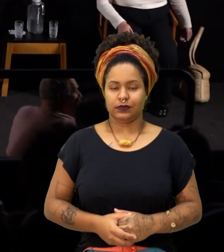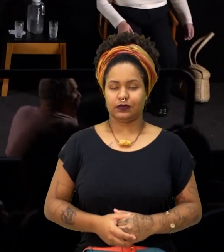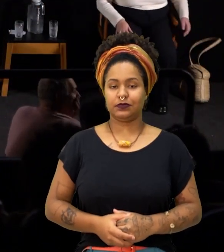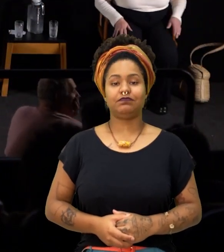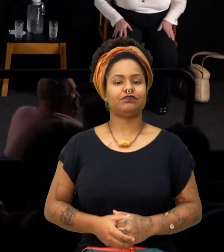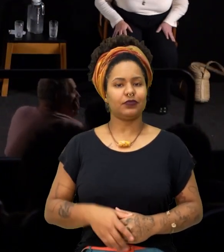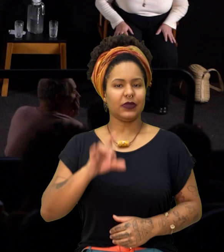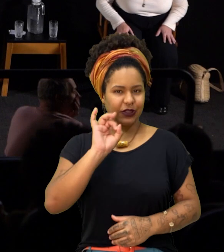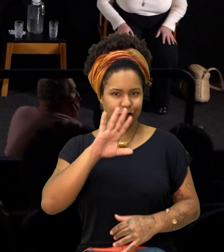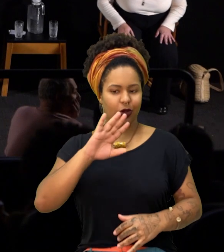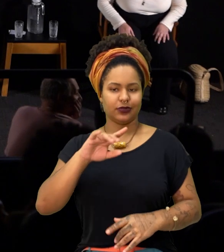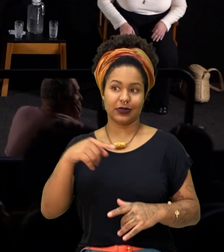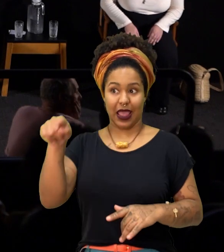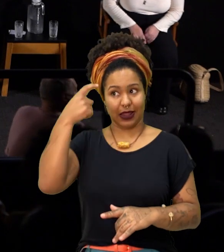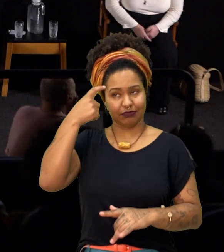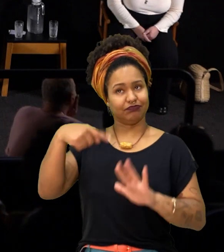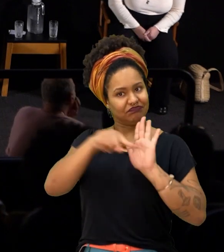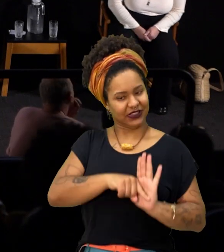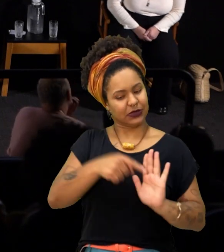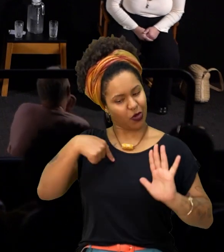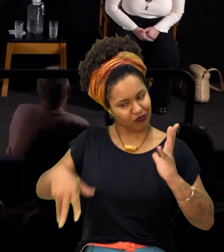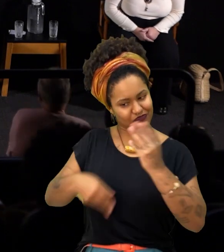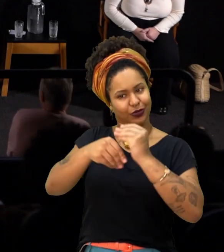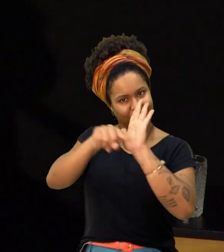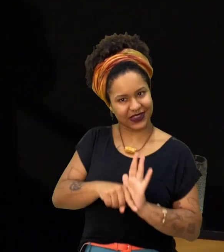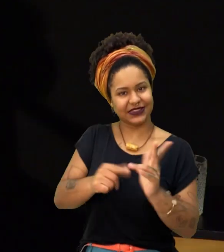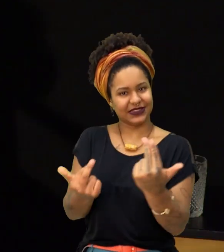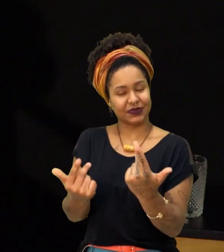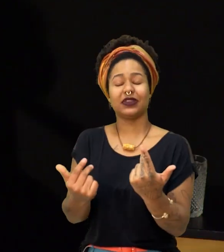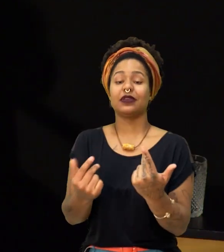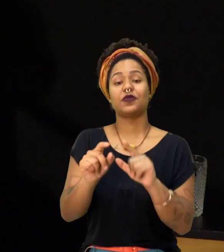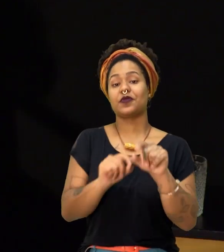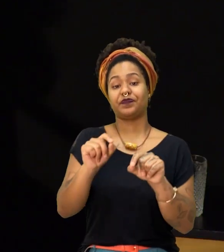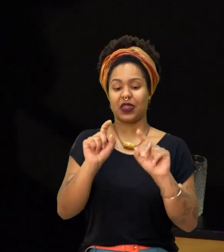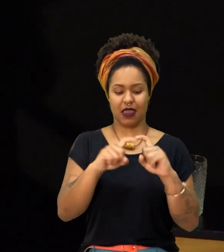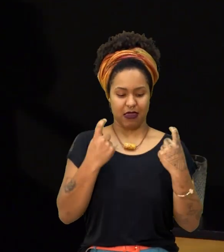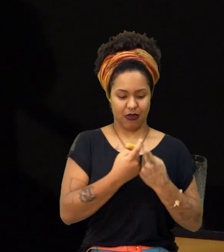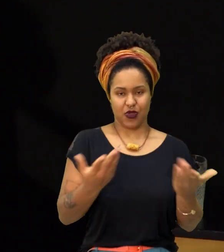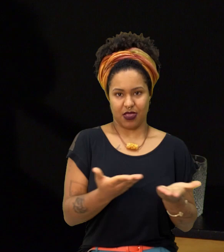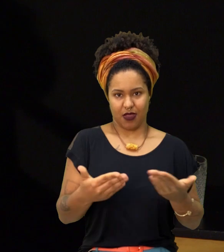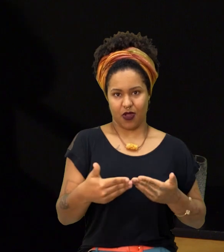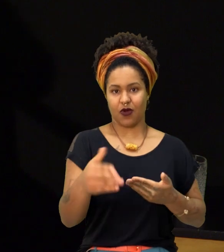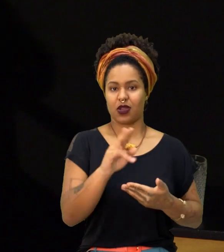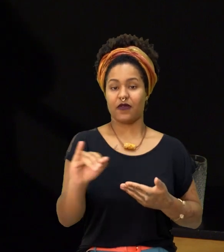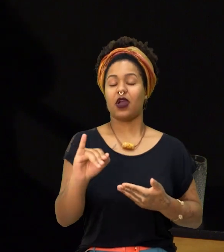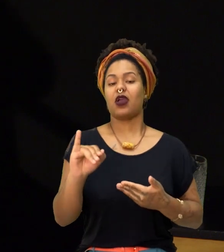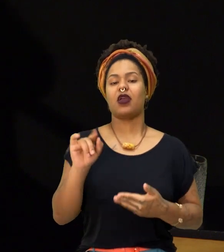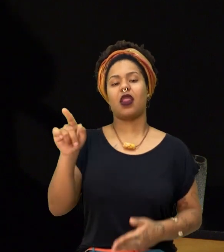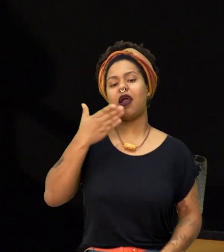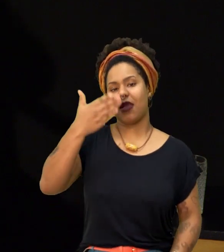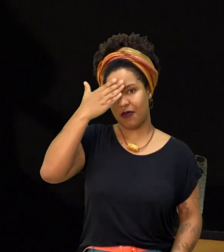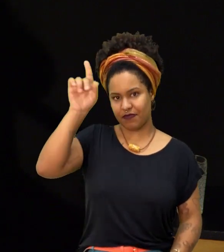Só para adicionar, então, um elemento ao seu pessimismo, essa reunião agora vai ser nos Emirados Árabes